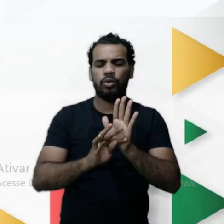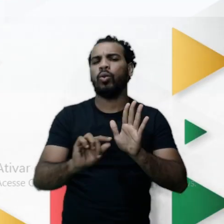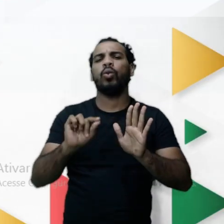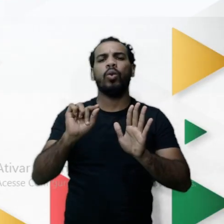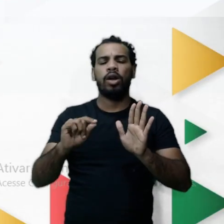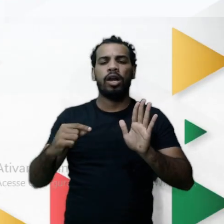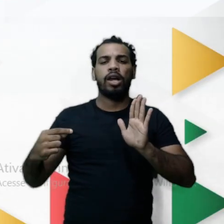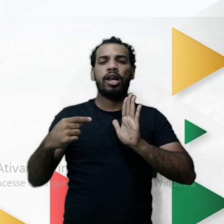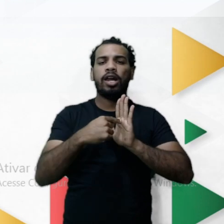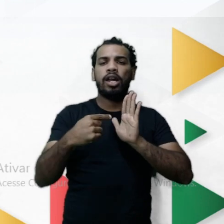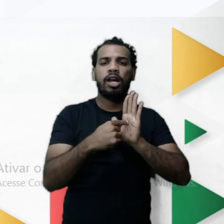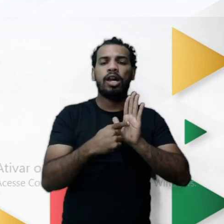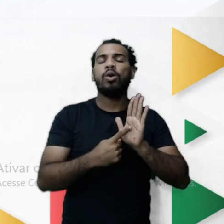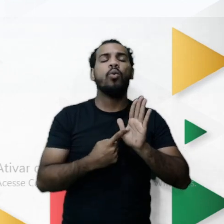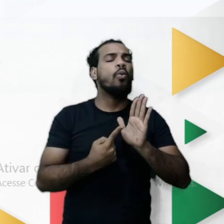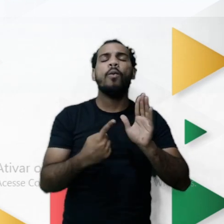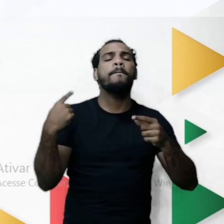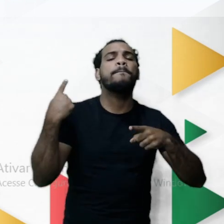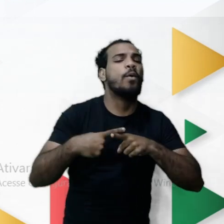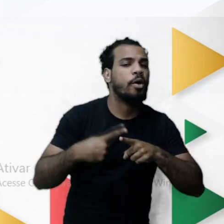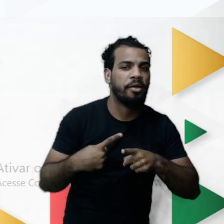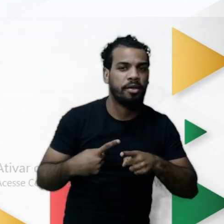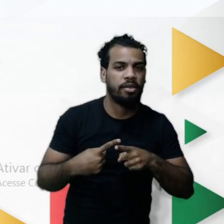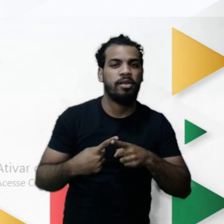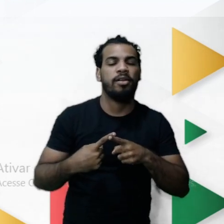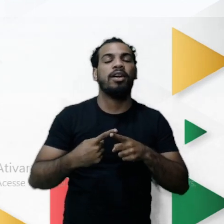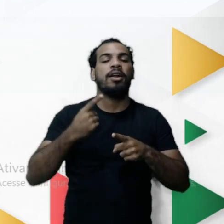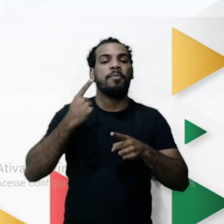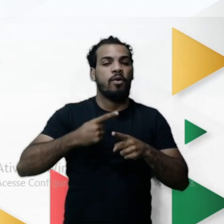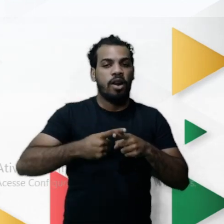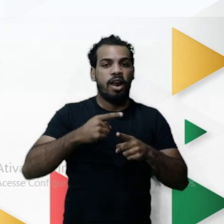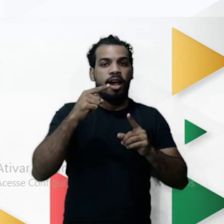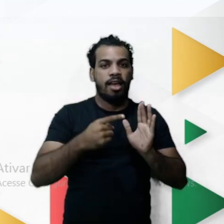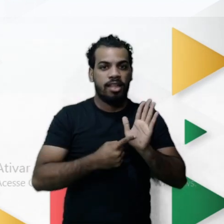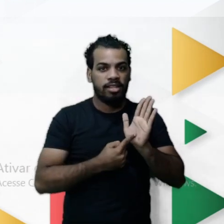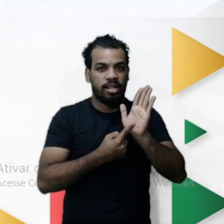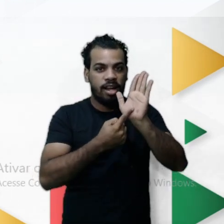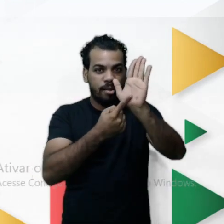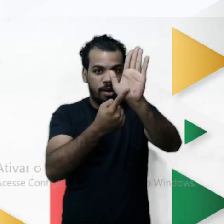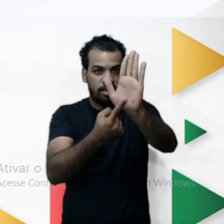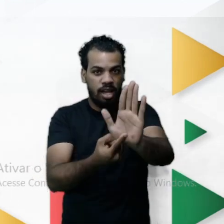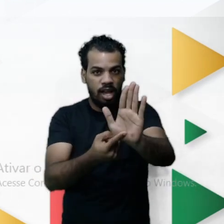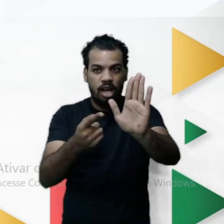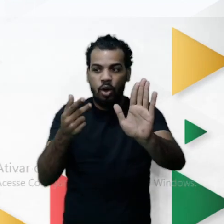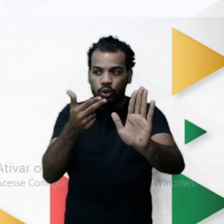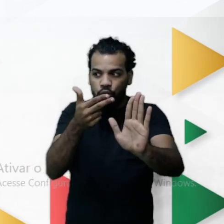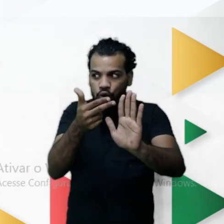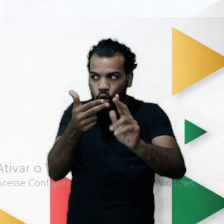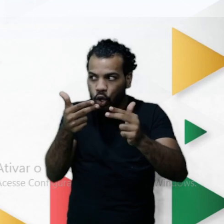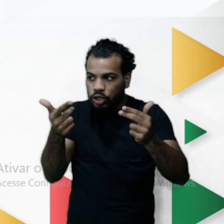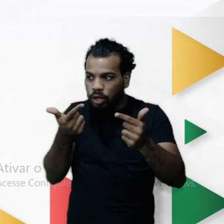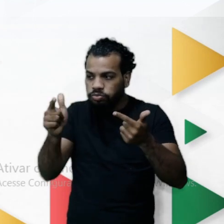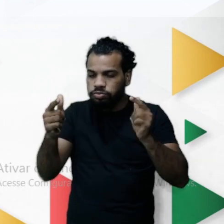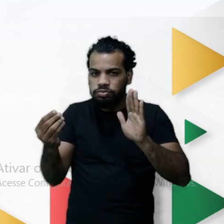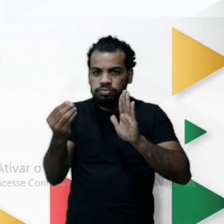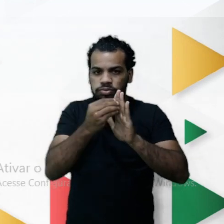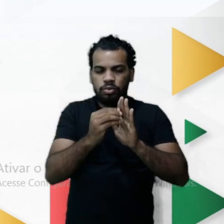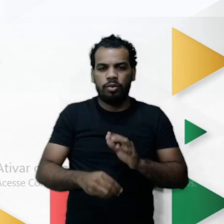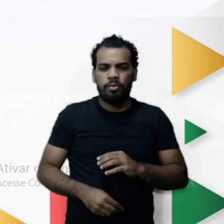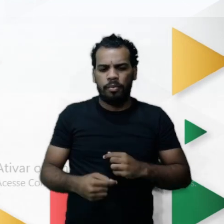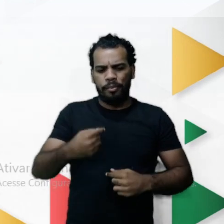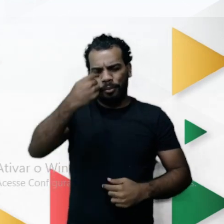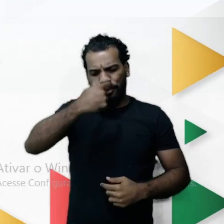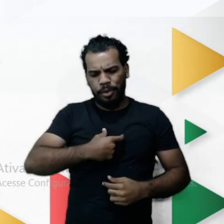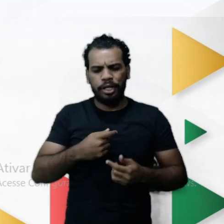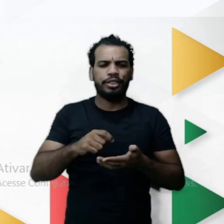com uma finalidade, levando-se em conta determinados aspectos. Quais são eles? Quem